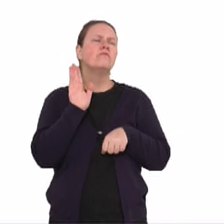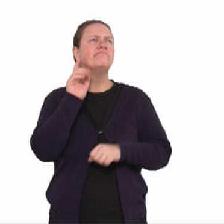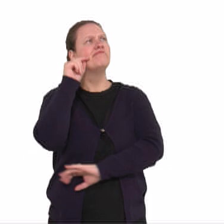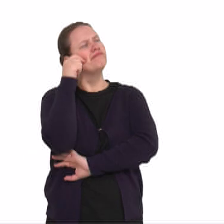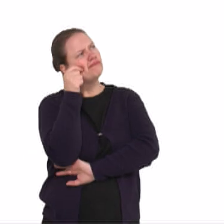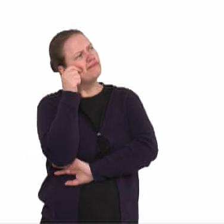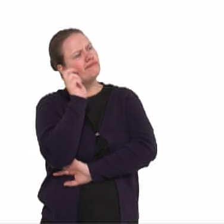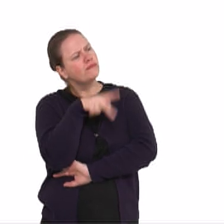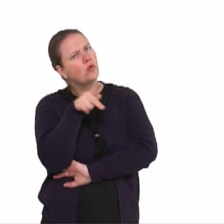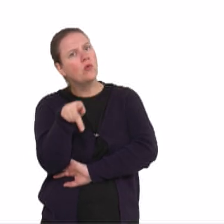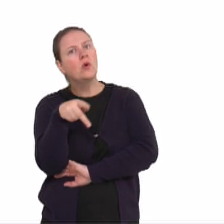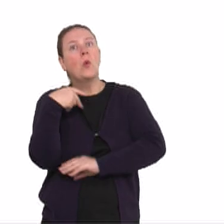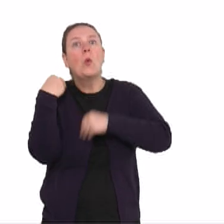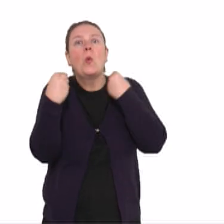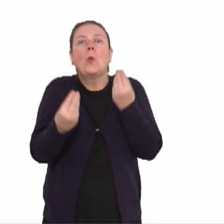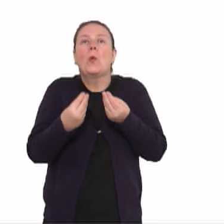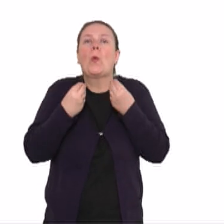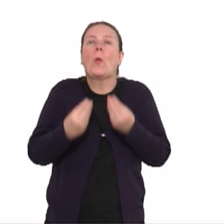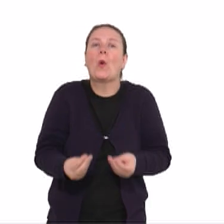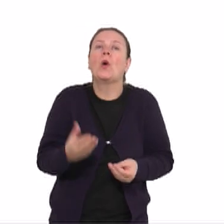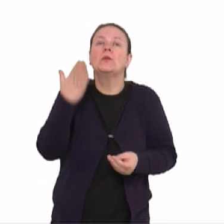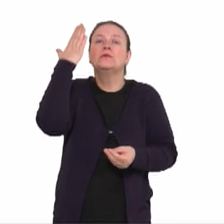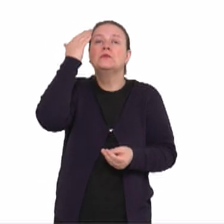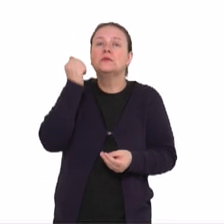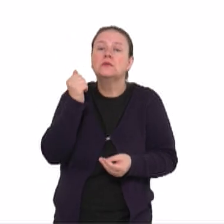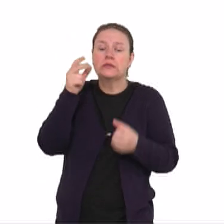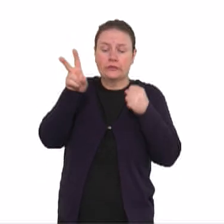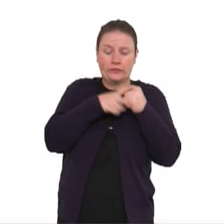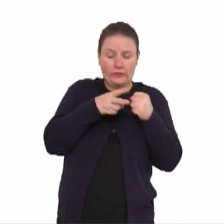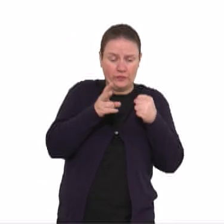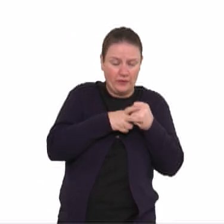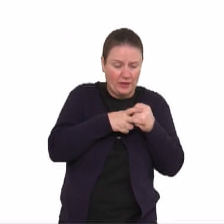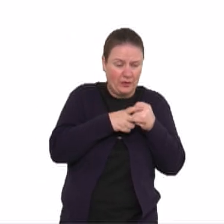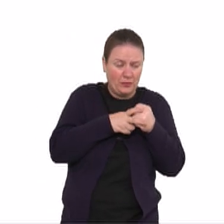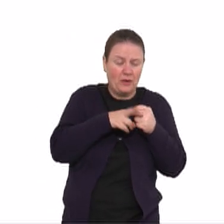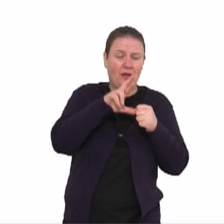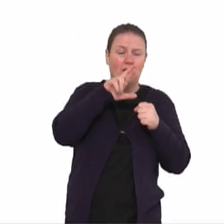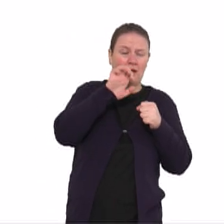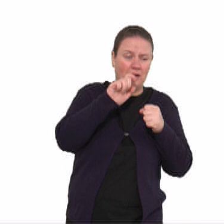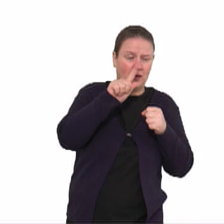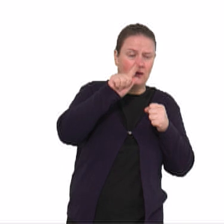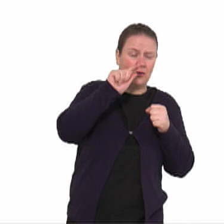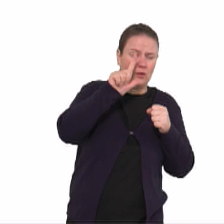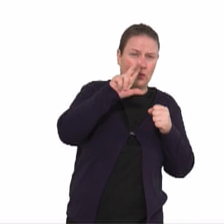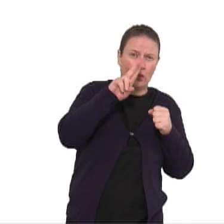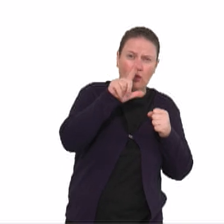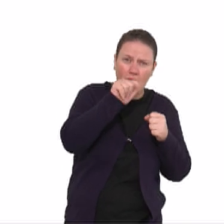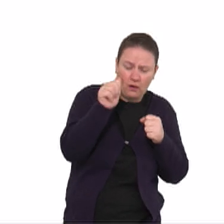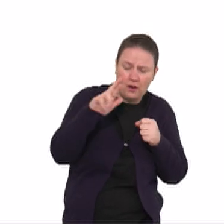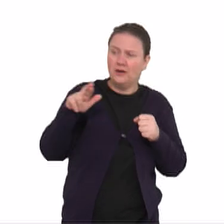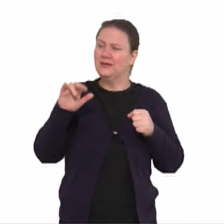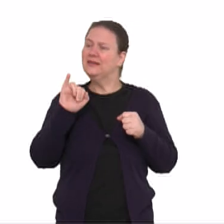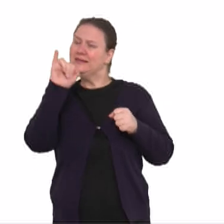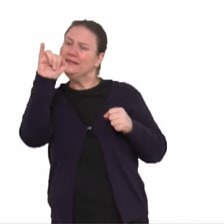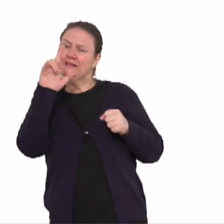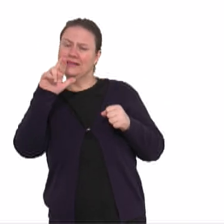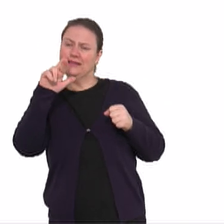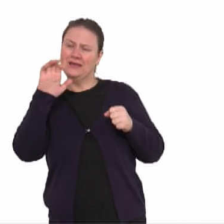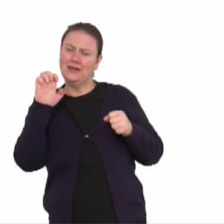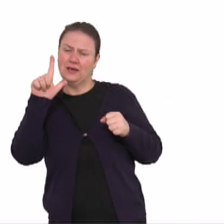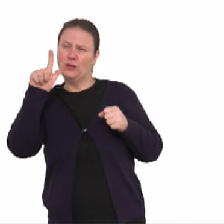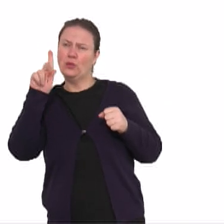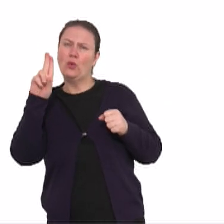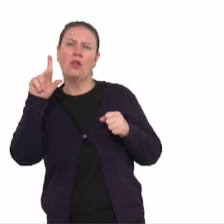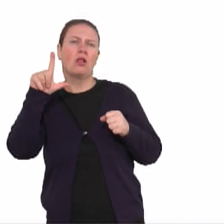Professora, mas meu Deus do céu, como que eu vou saber o que é verbo regular e verbo irregular? Uma diquinha. Para os